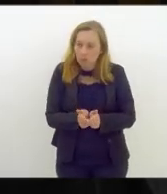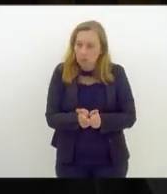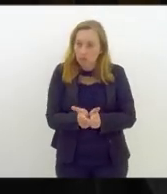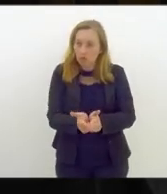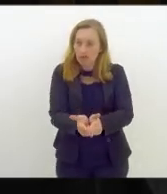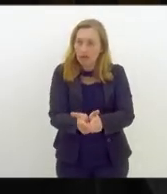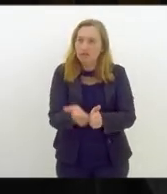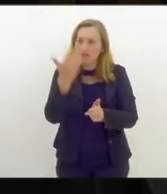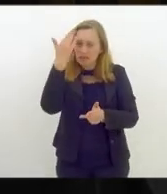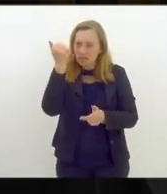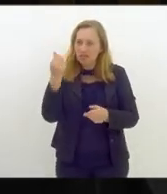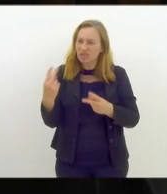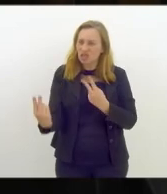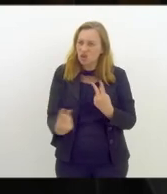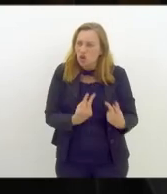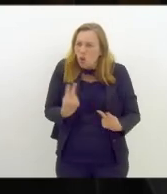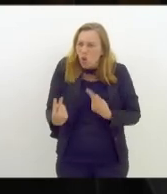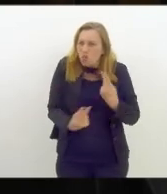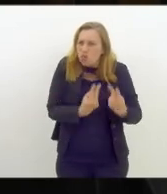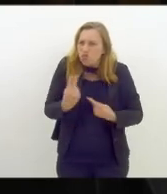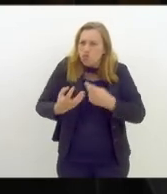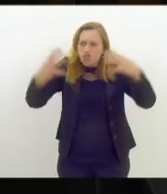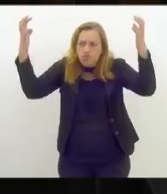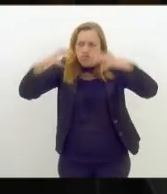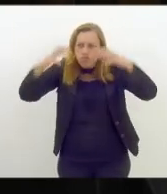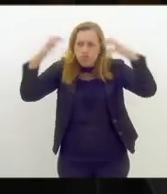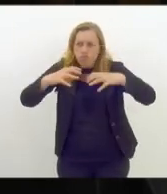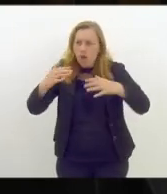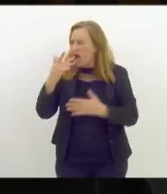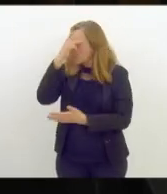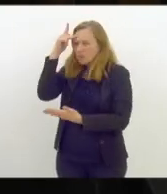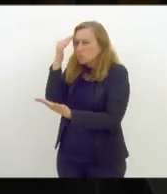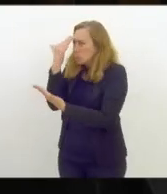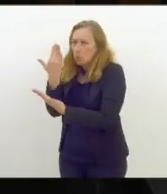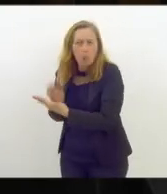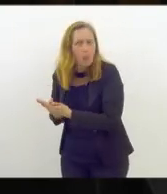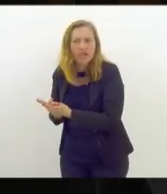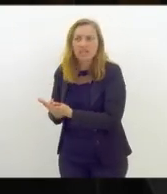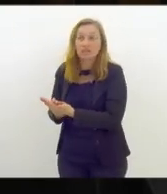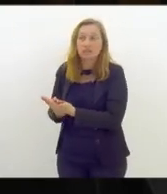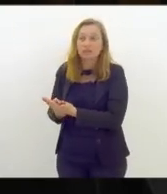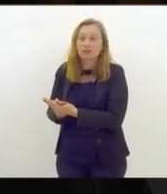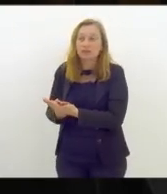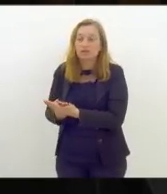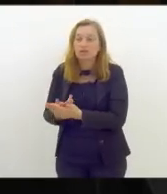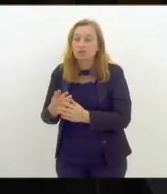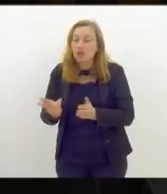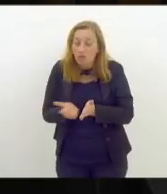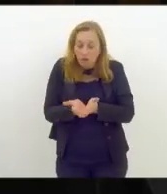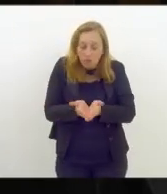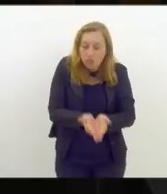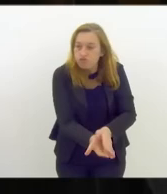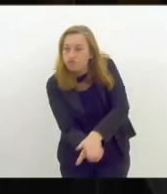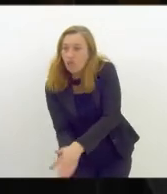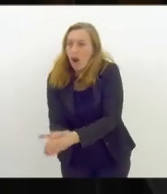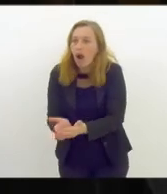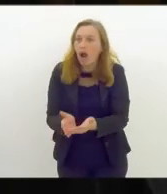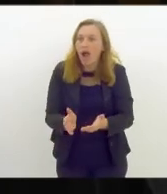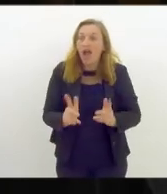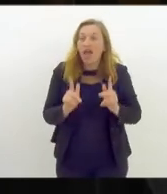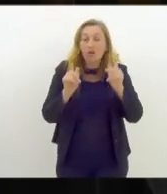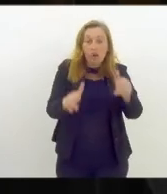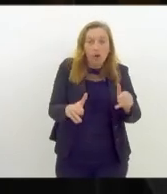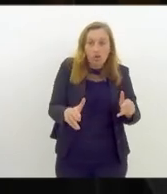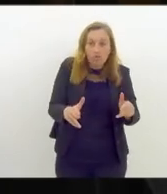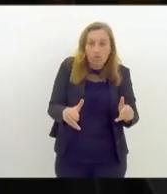ter o dilúvio, pelo menos em alguns filmes conta assim, e ninguém acreditava nele. Vai ter o dilúvio, vai afundar tudo. É a mesma coisa, de